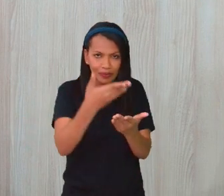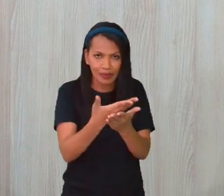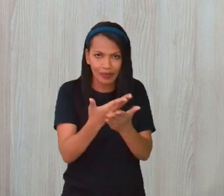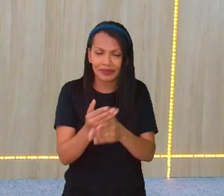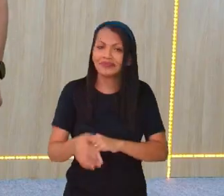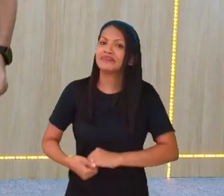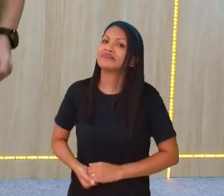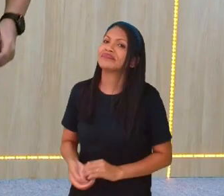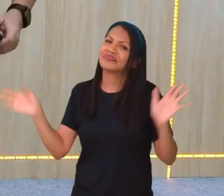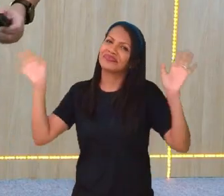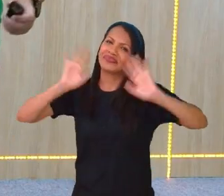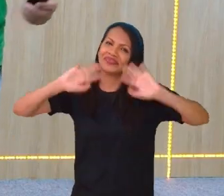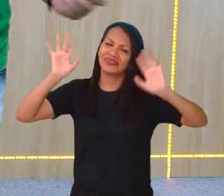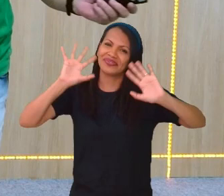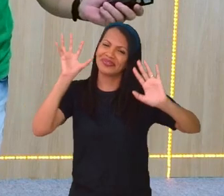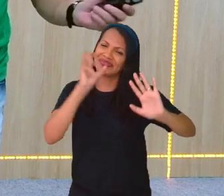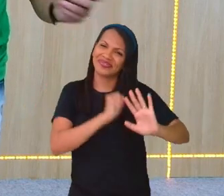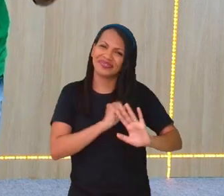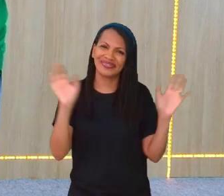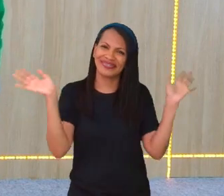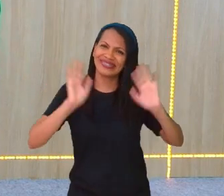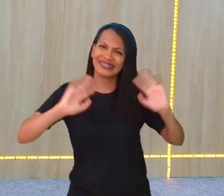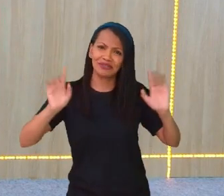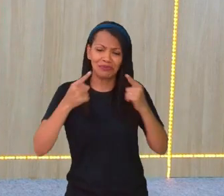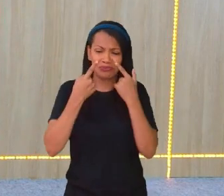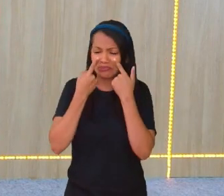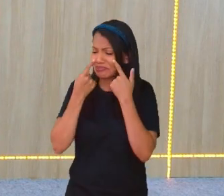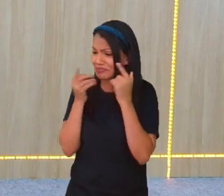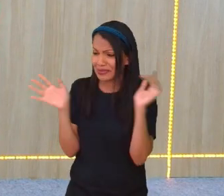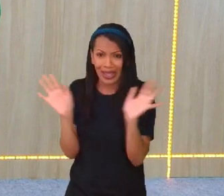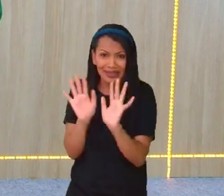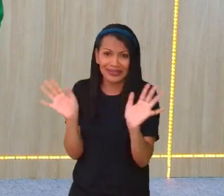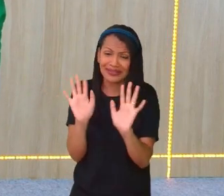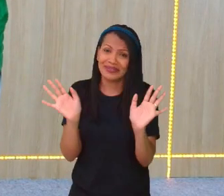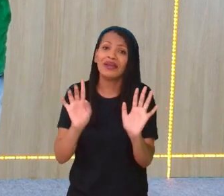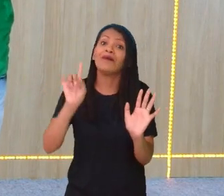Muito bem. Tchau, meu amor. Tchau. Não chore assim, meu